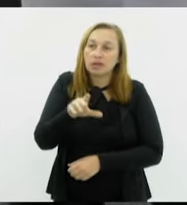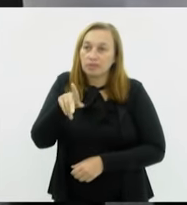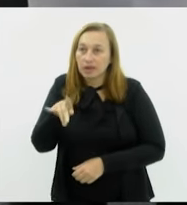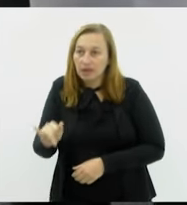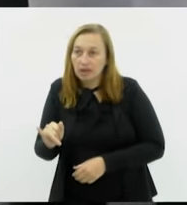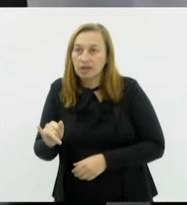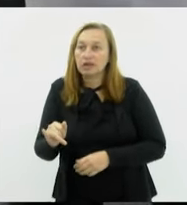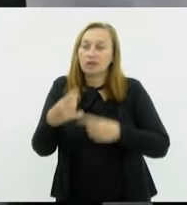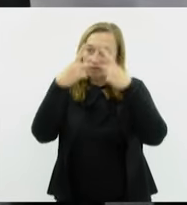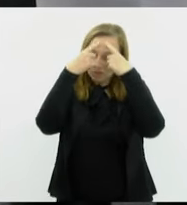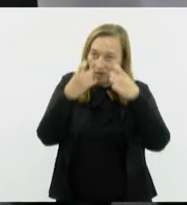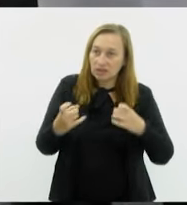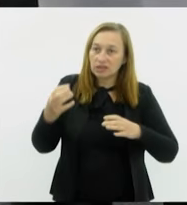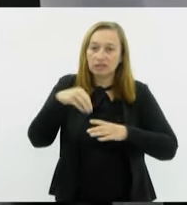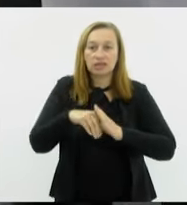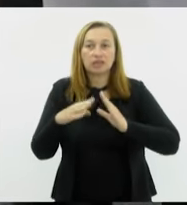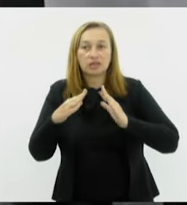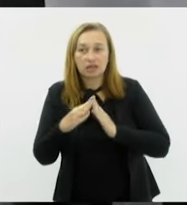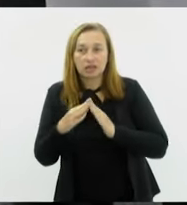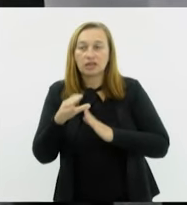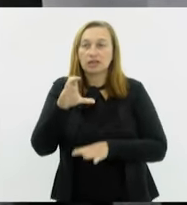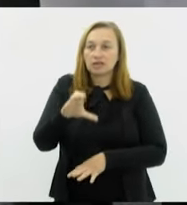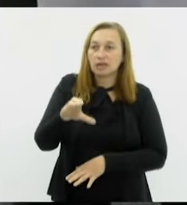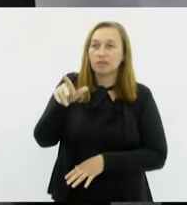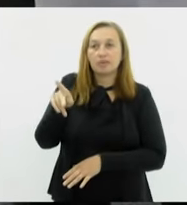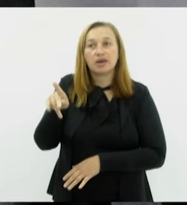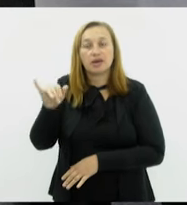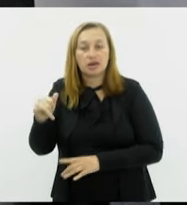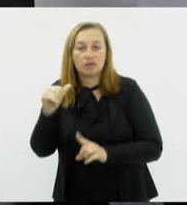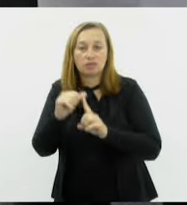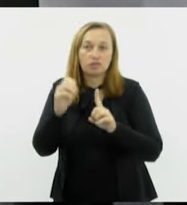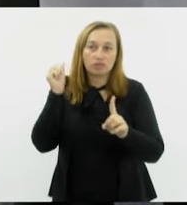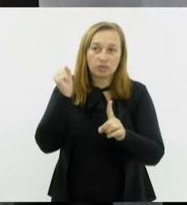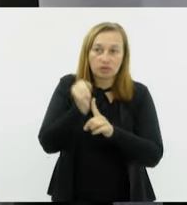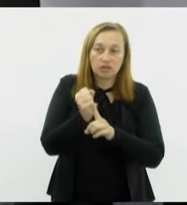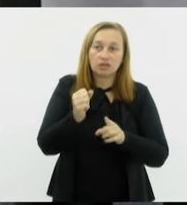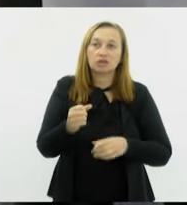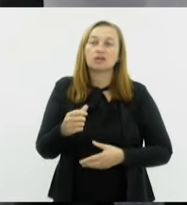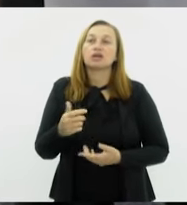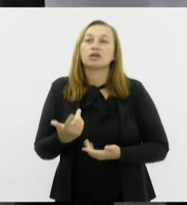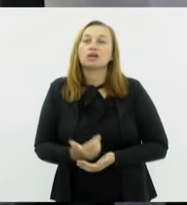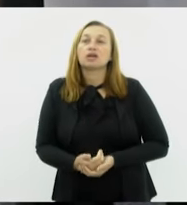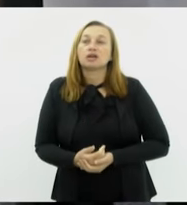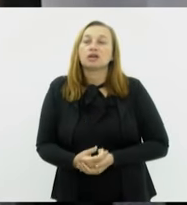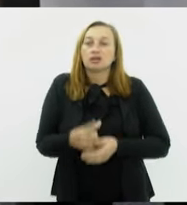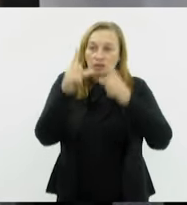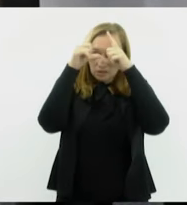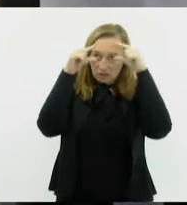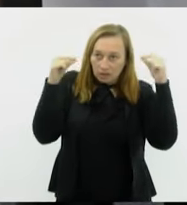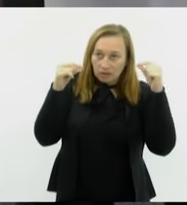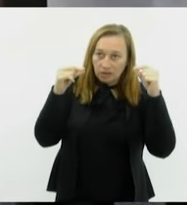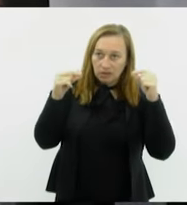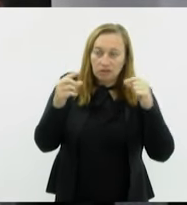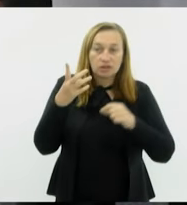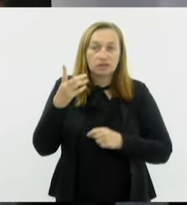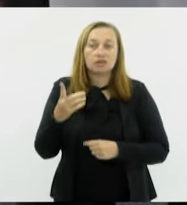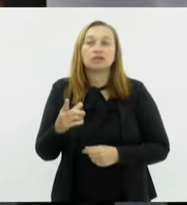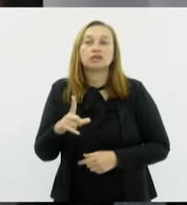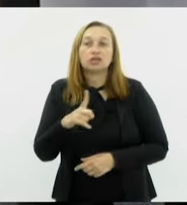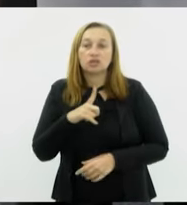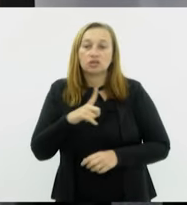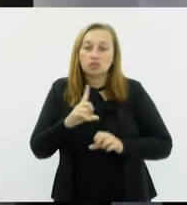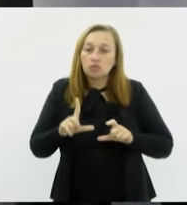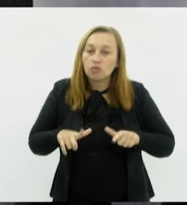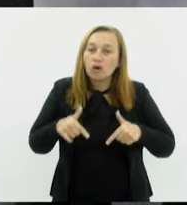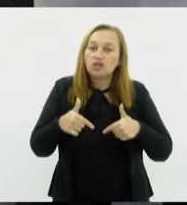violência doméstica, da CPI do feminicídio. A enfermeira Rejane tinha uma atuação muito